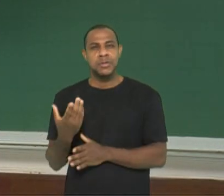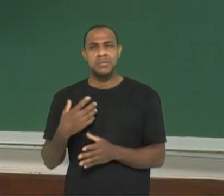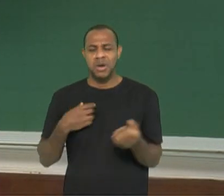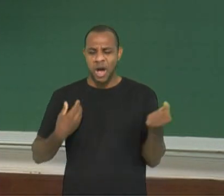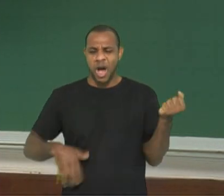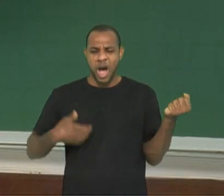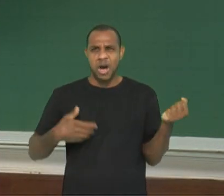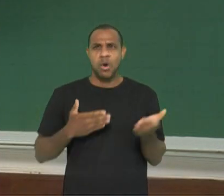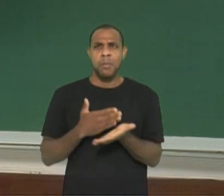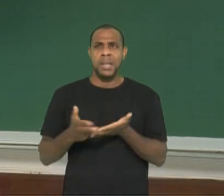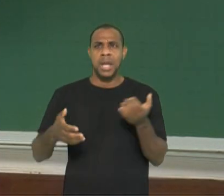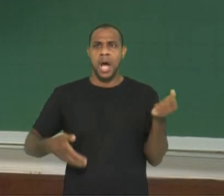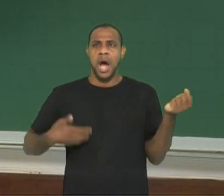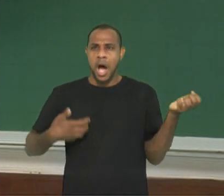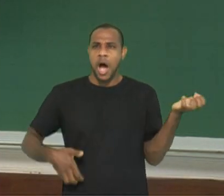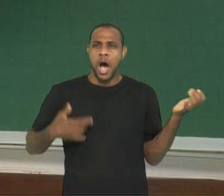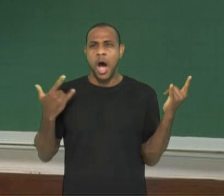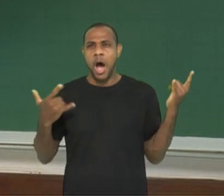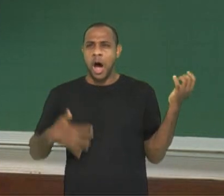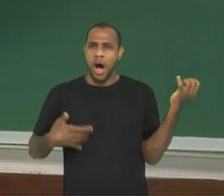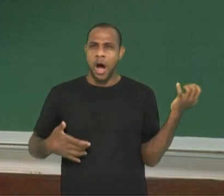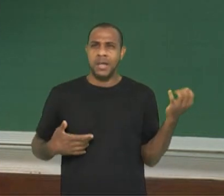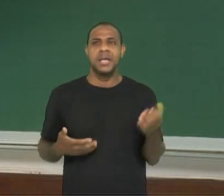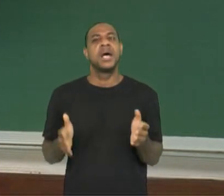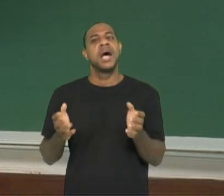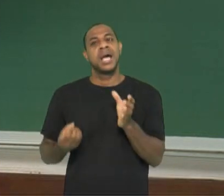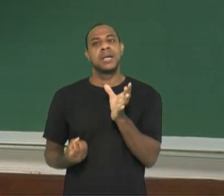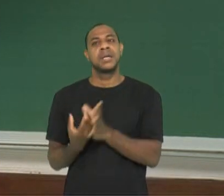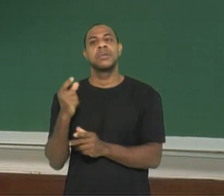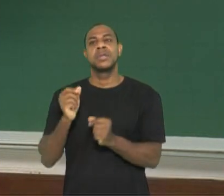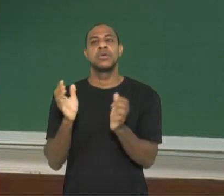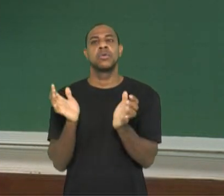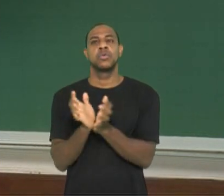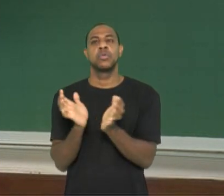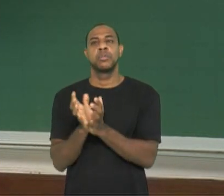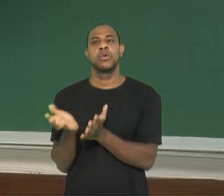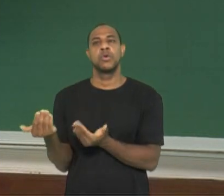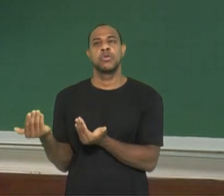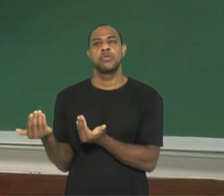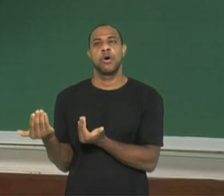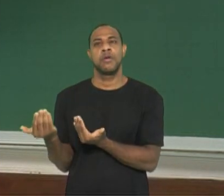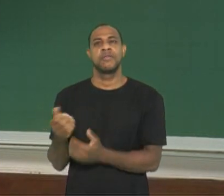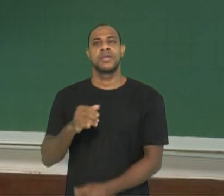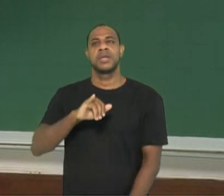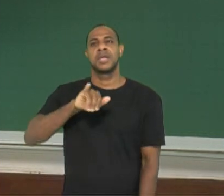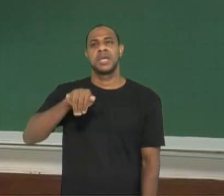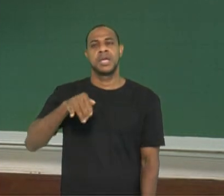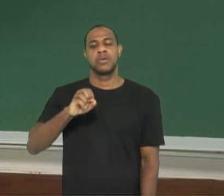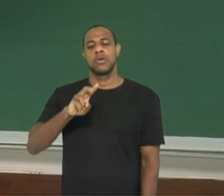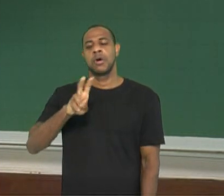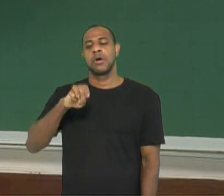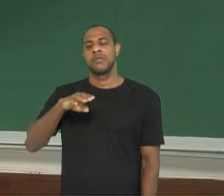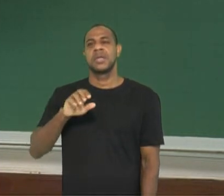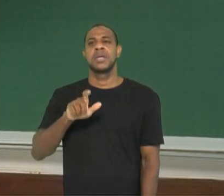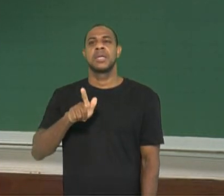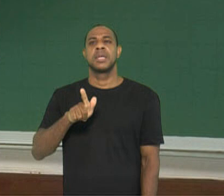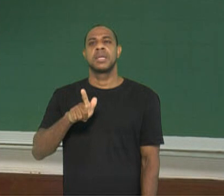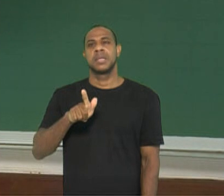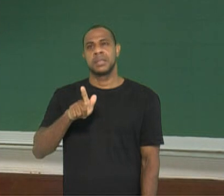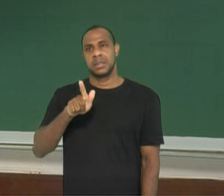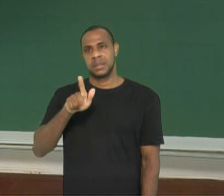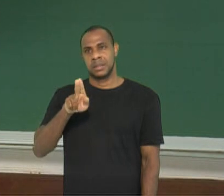Brasil, surge daí a Jovem Guarda. Esse programa de televisão que dá esse espaço para que as pessoas possam ver. Lembrando que